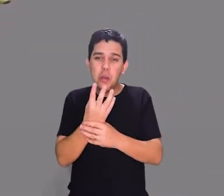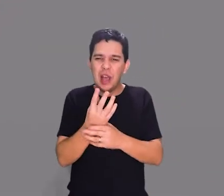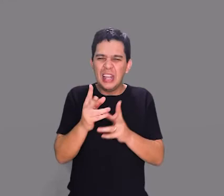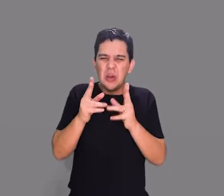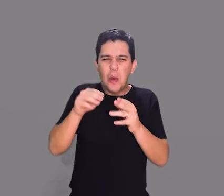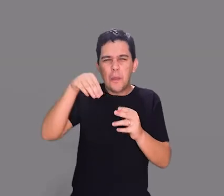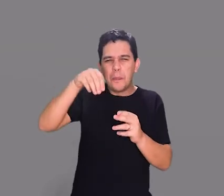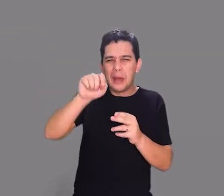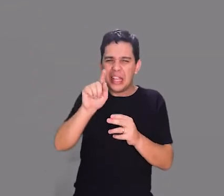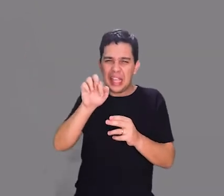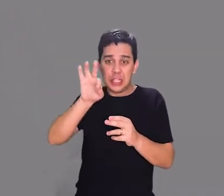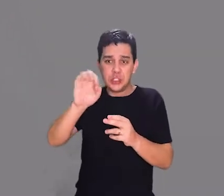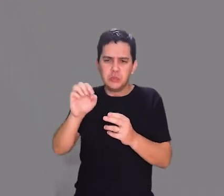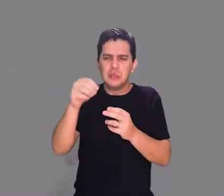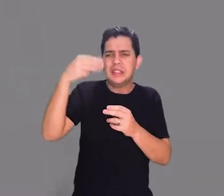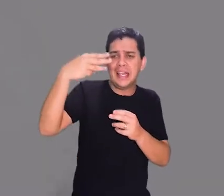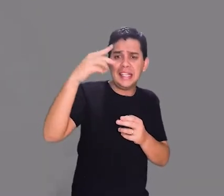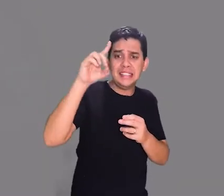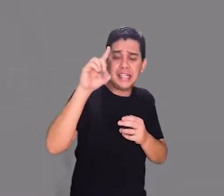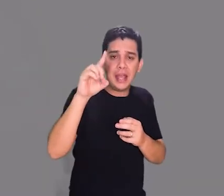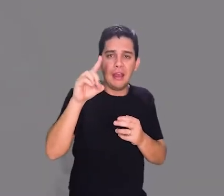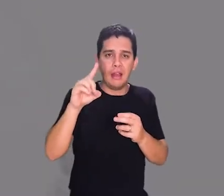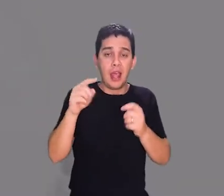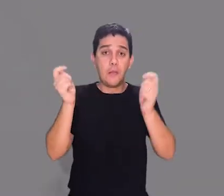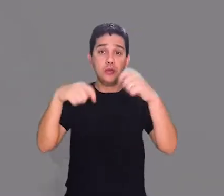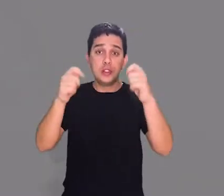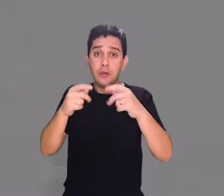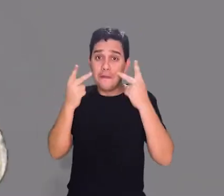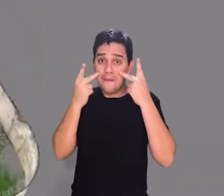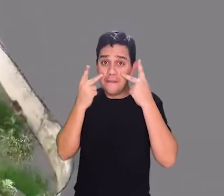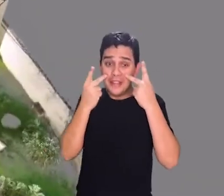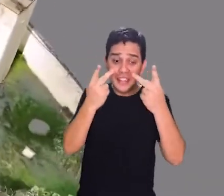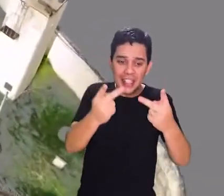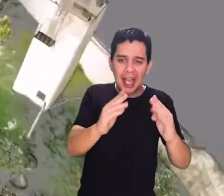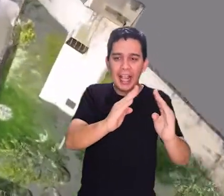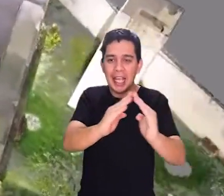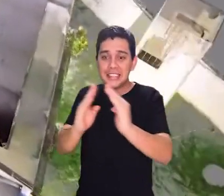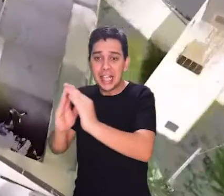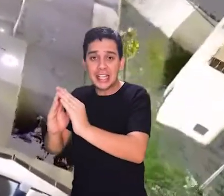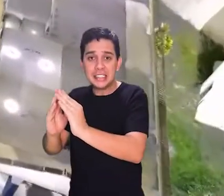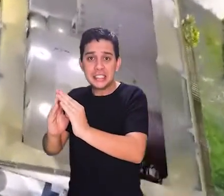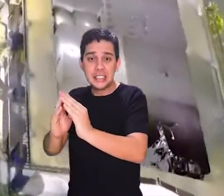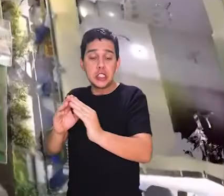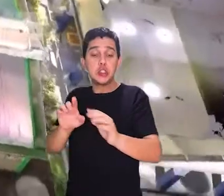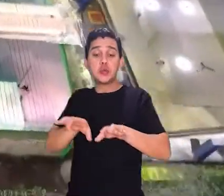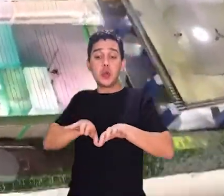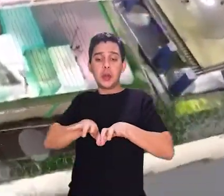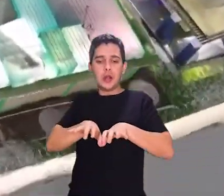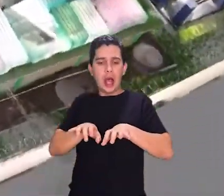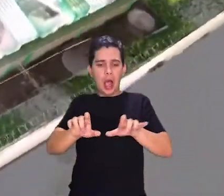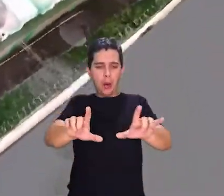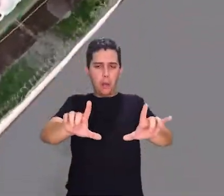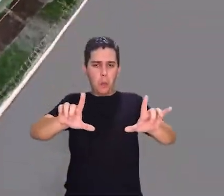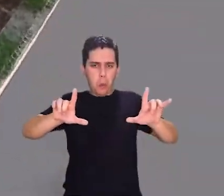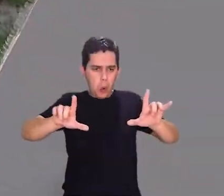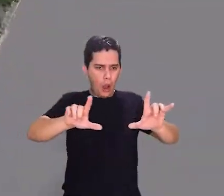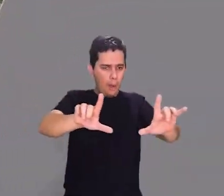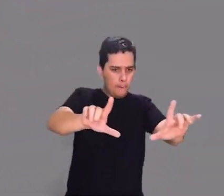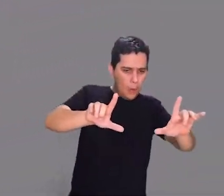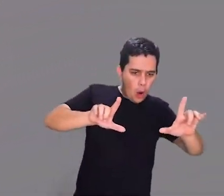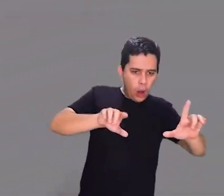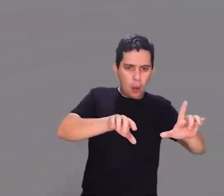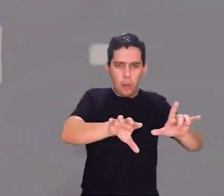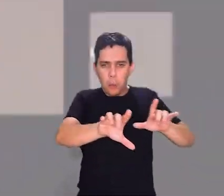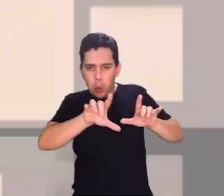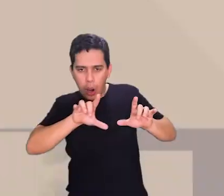outra pessoa que faça uso dessa ferramenta visitar a unidade de forma virtual. Então, com o escaneamento é possível que a gente ande